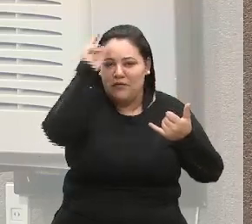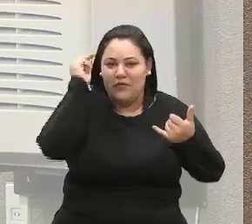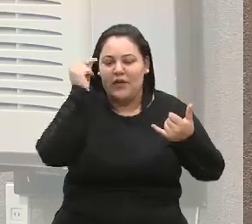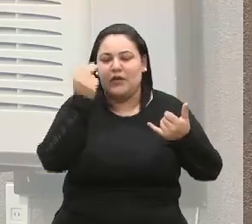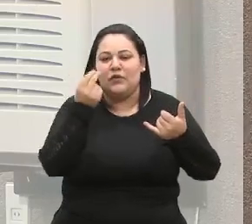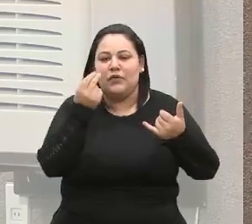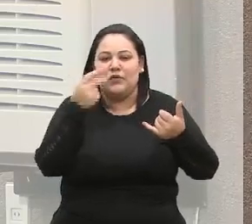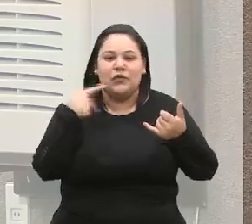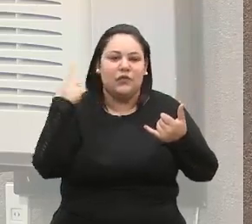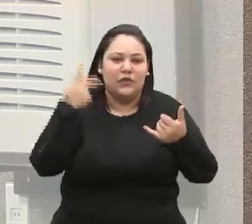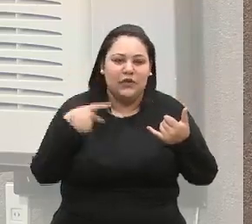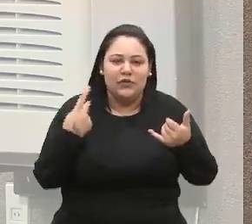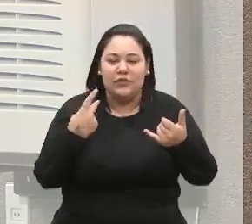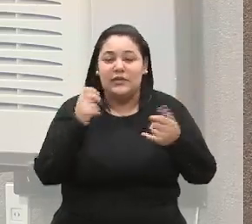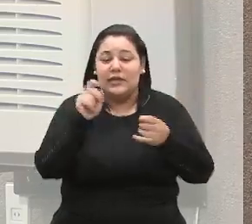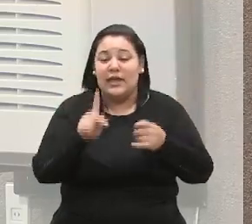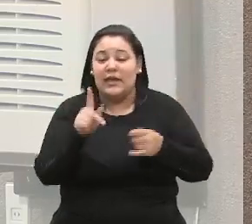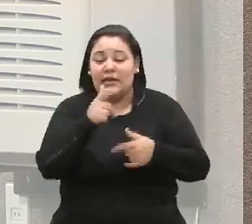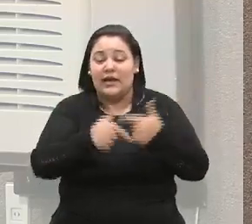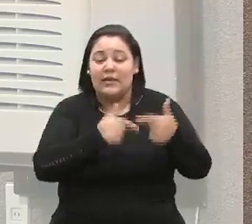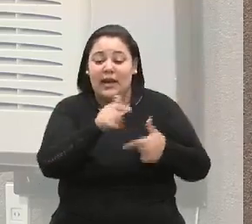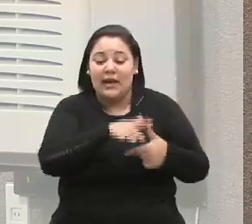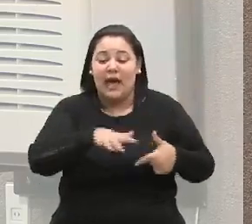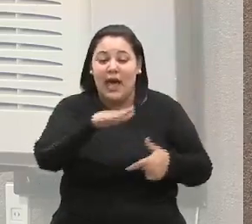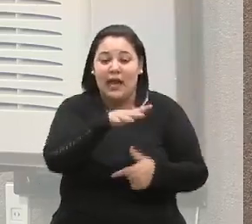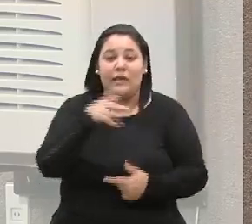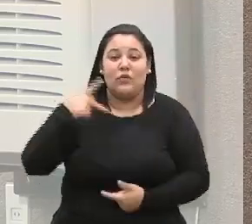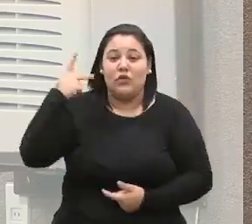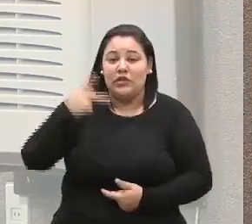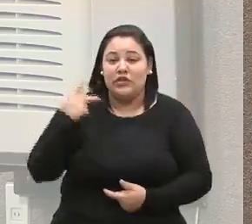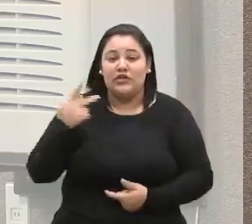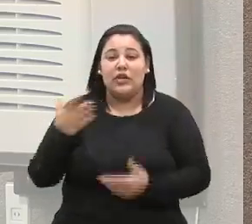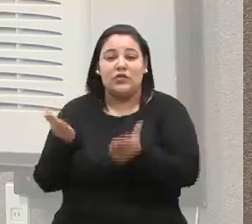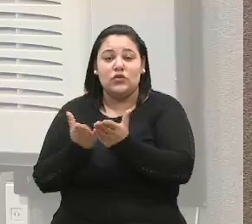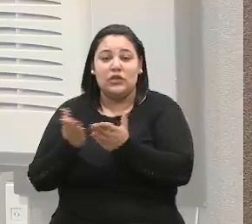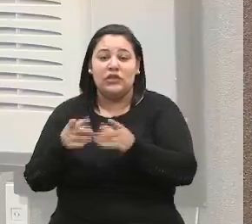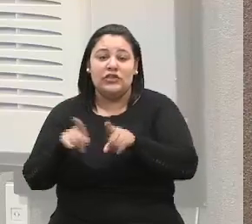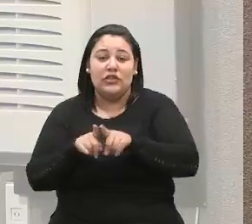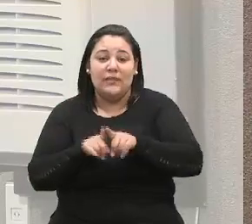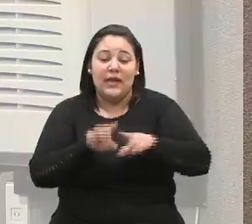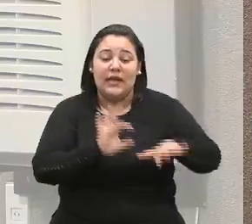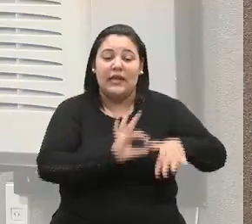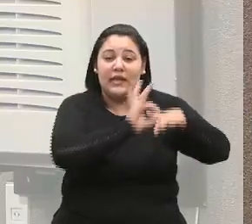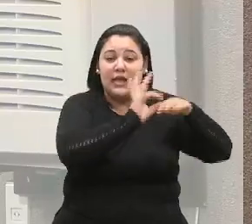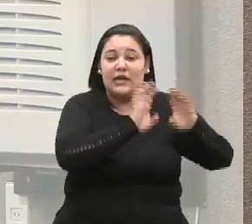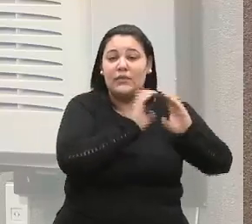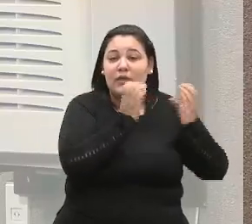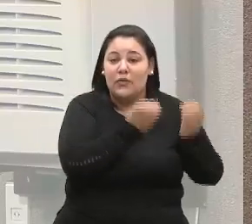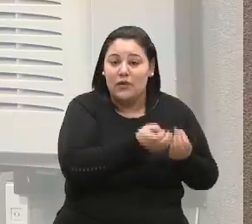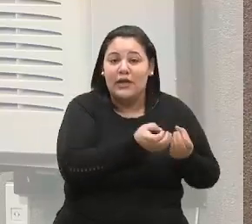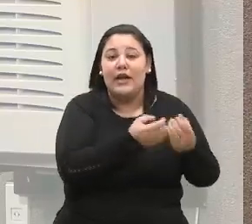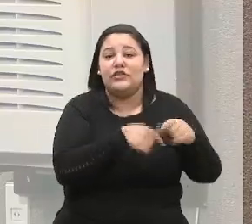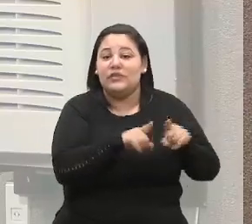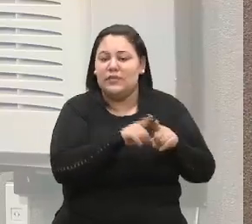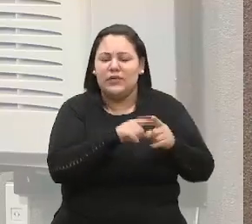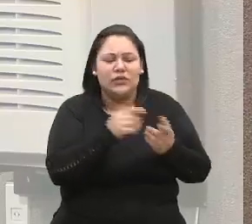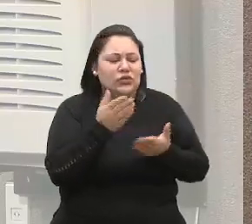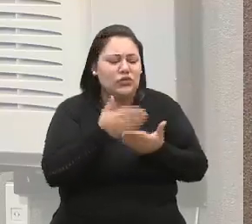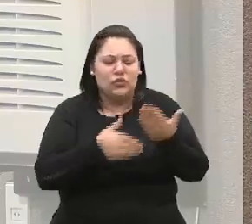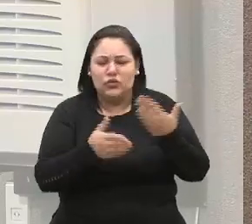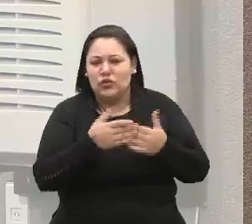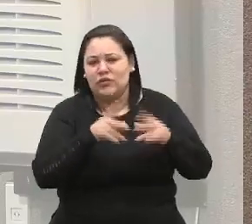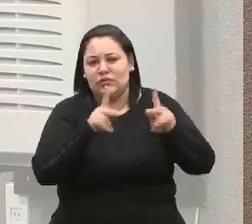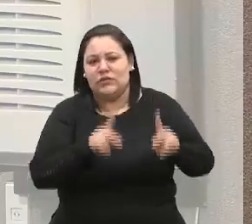de políticas públicas, acadêmicos e especialistas, lideranças comunitárias e, enfim, a todos os